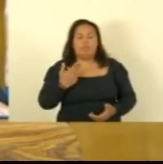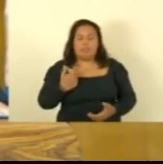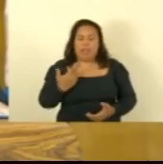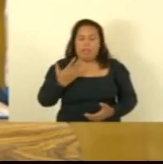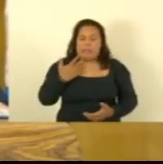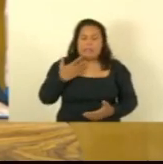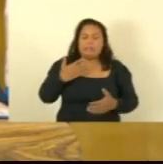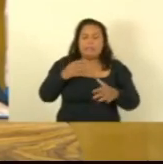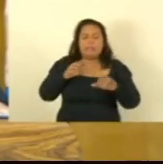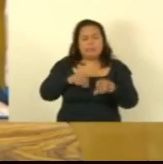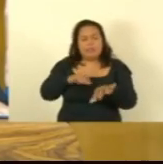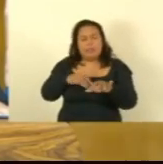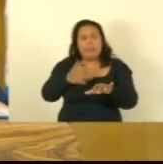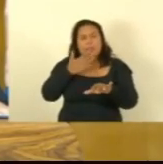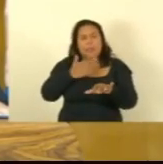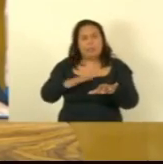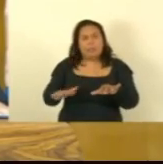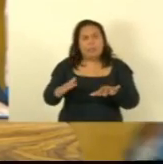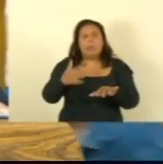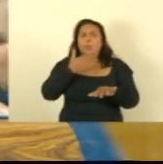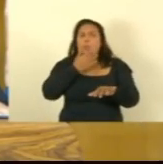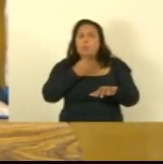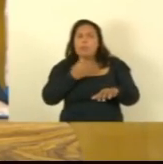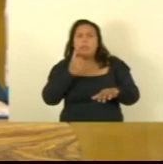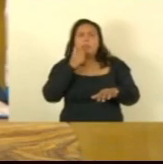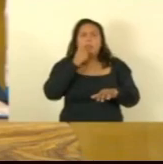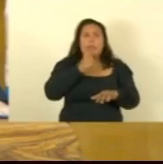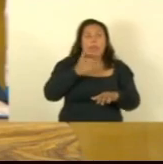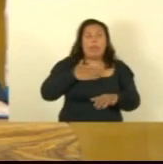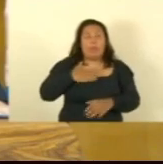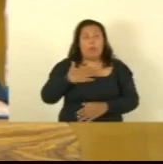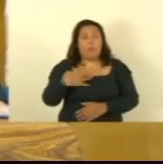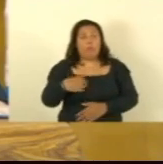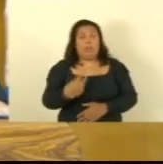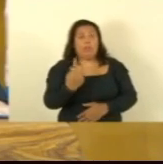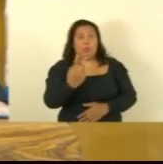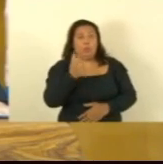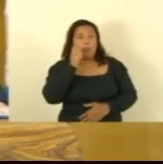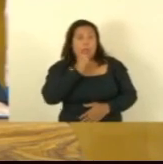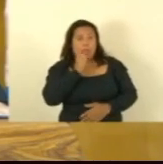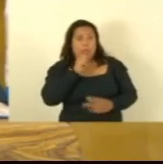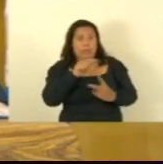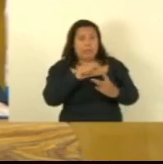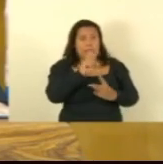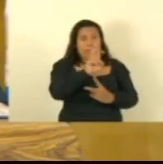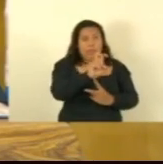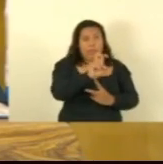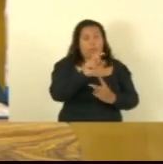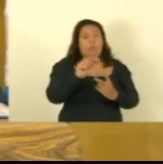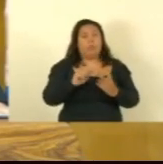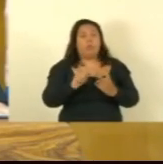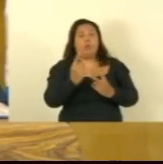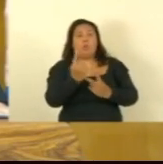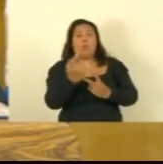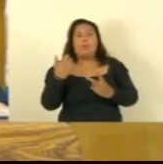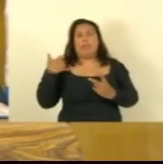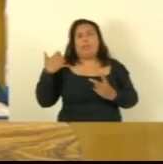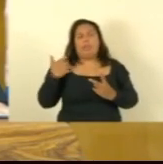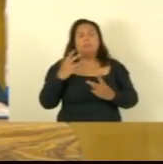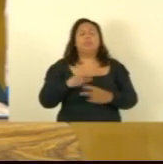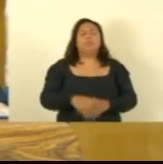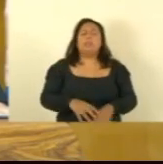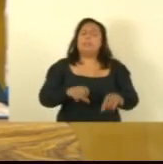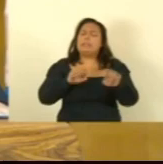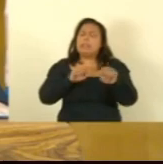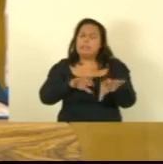filho, uma filha, eu tenho duas meninas, uma de 5 anos e uma de 1. Você educa eles com